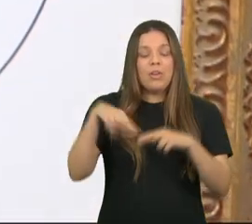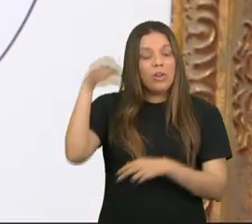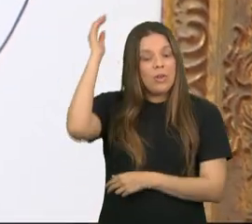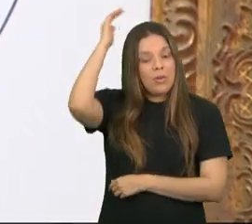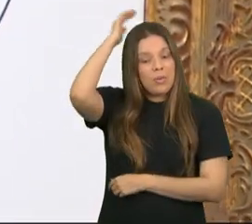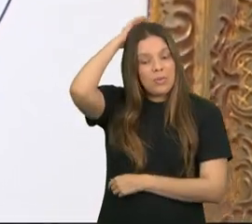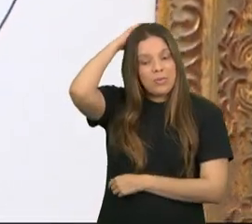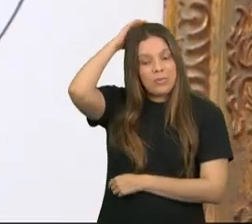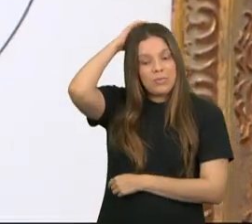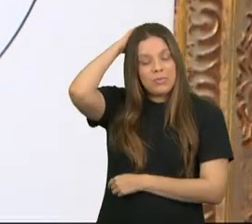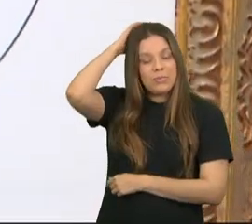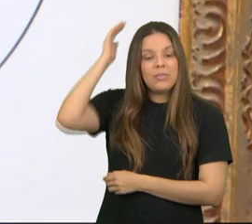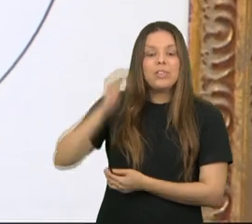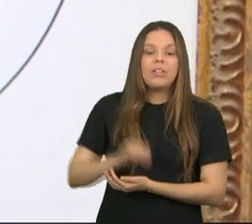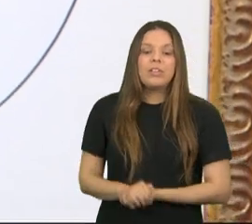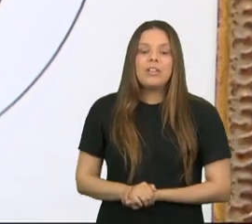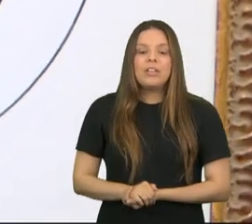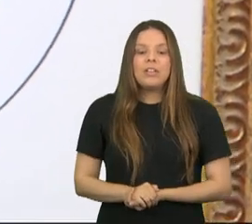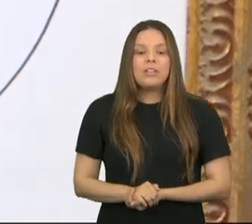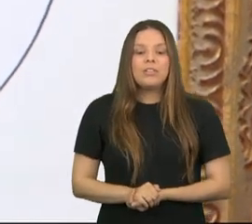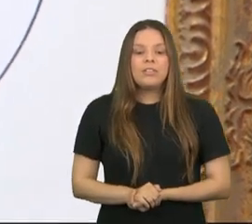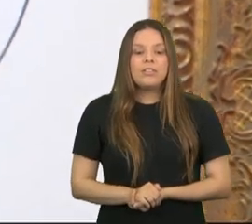judeu na Alemanha,